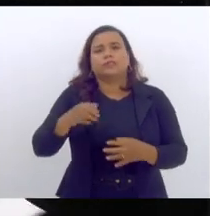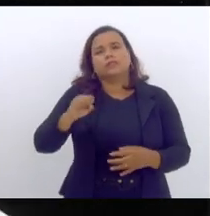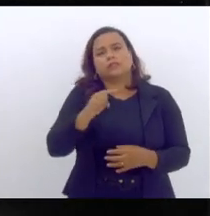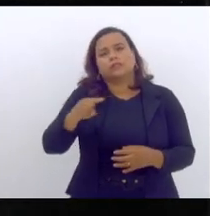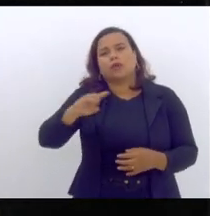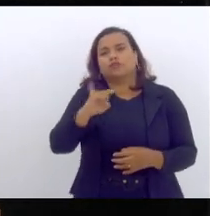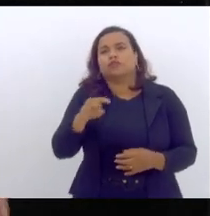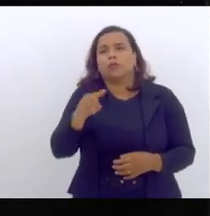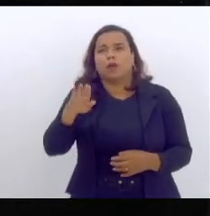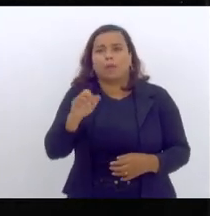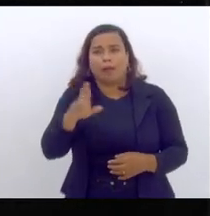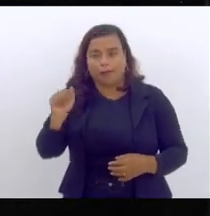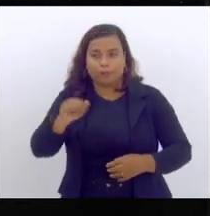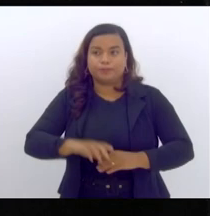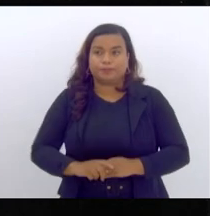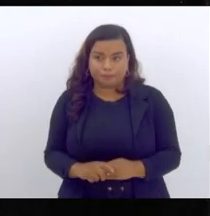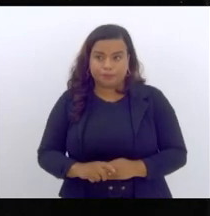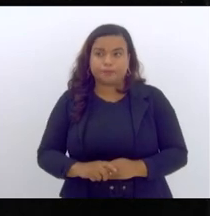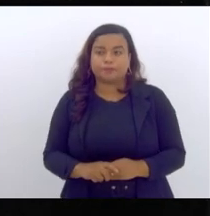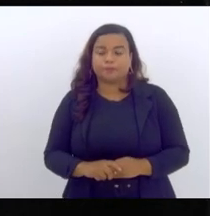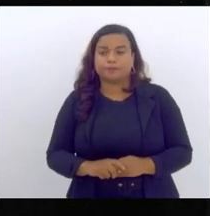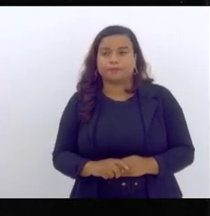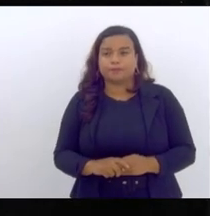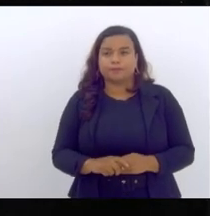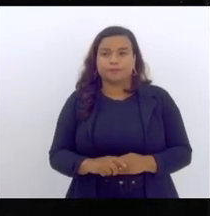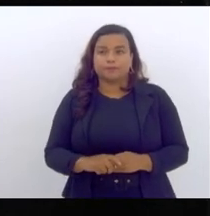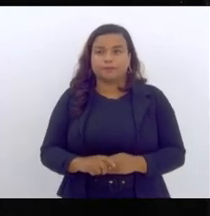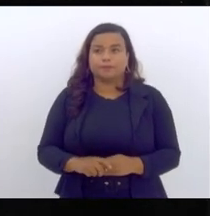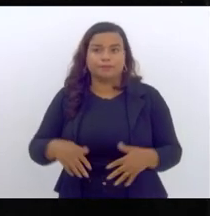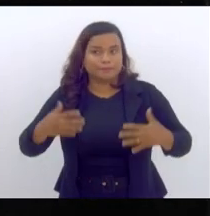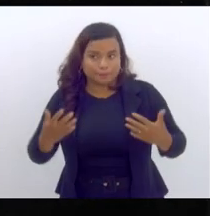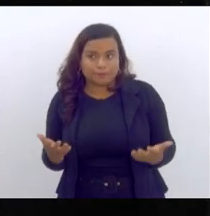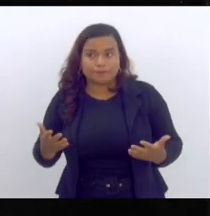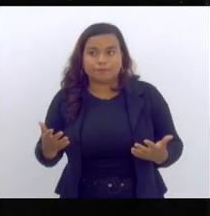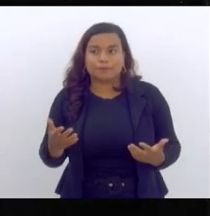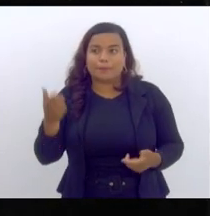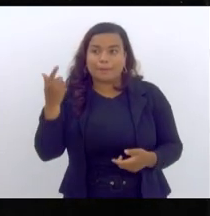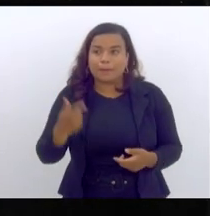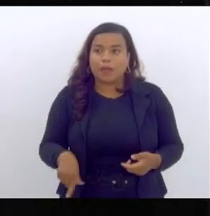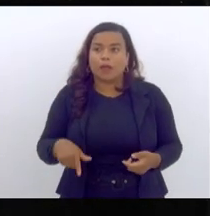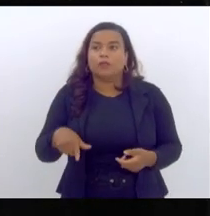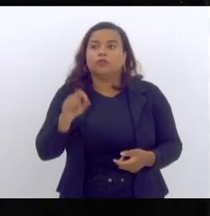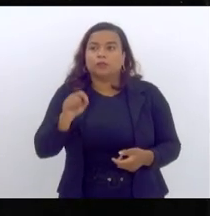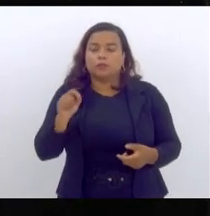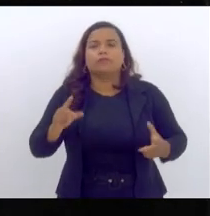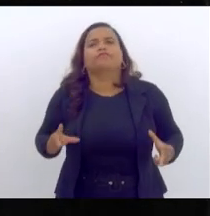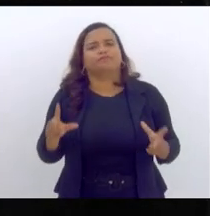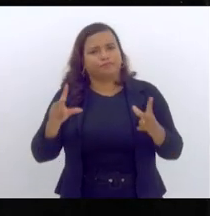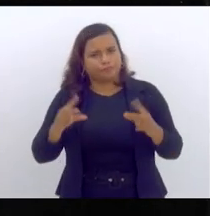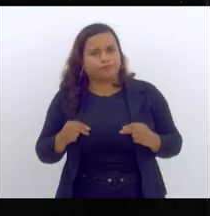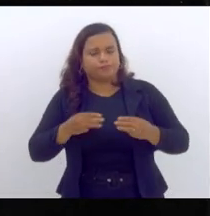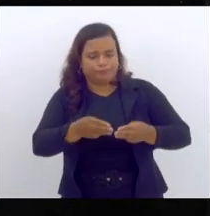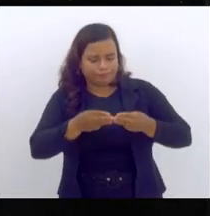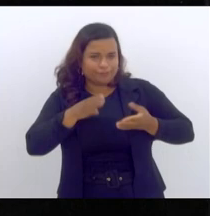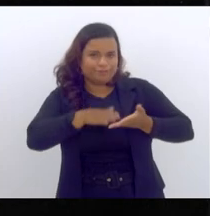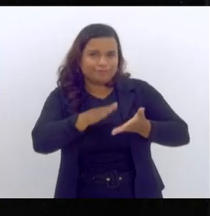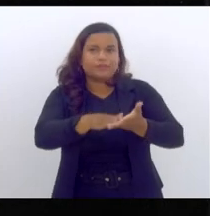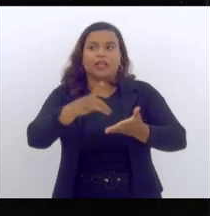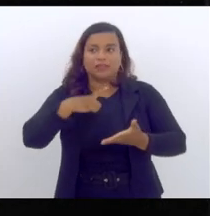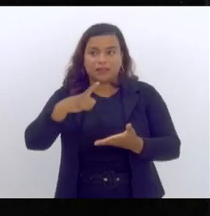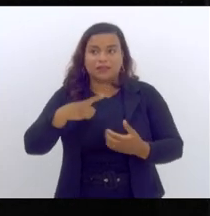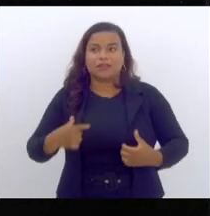Pois então mais do que merecido essa emoção de aplausos